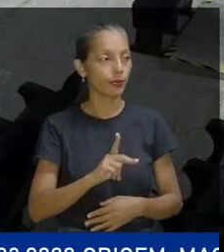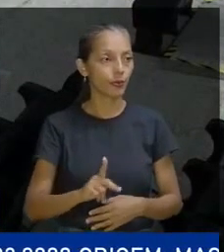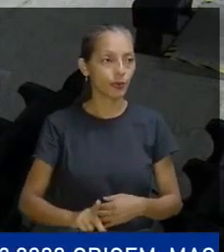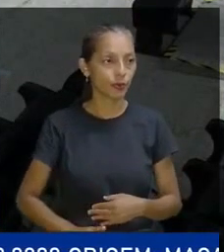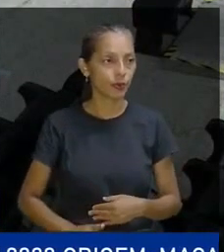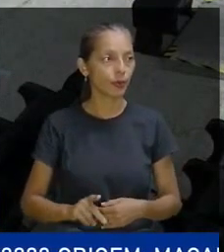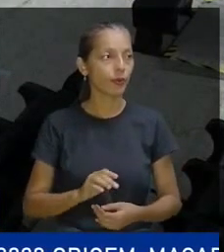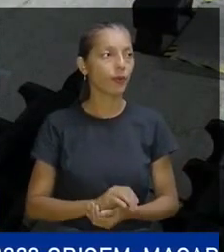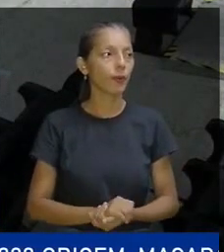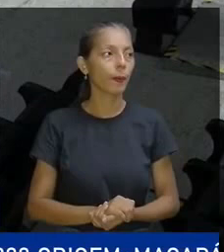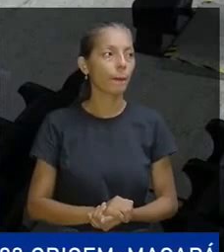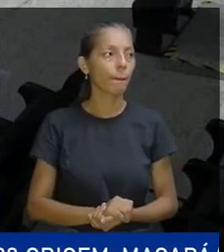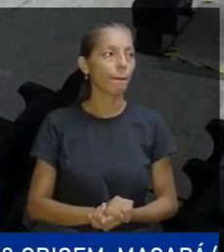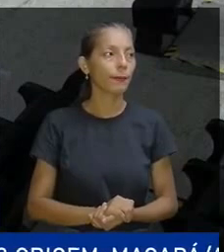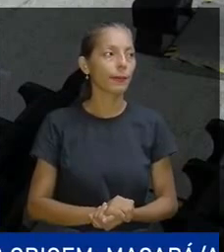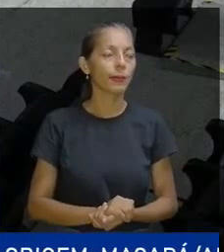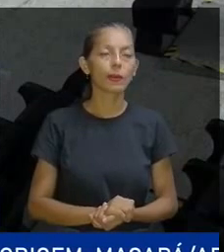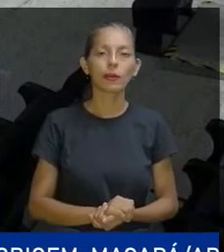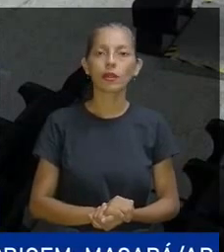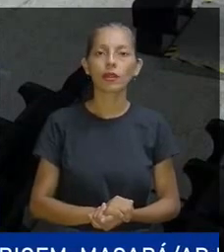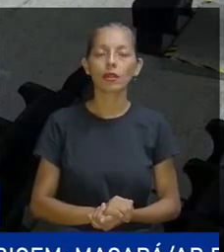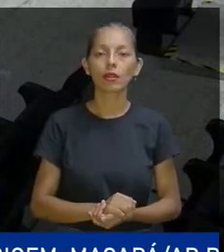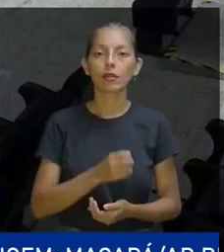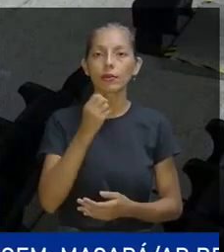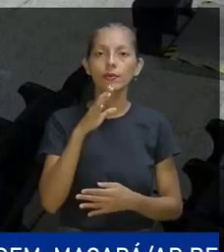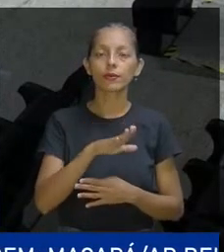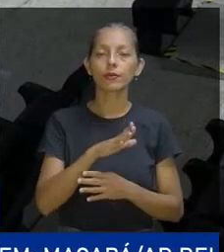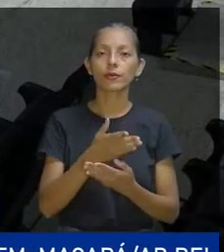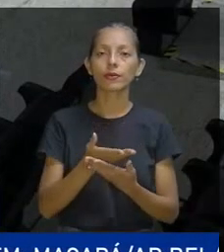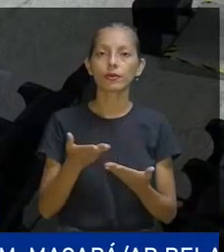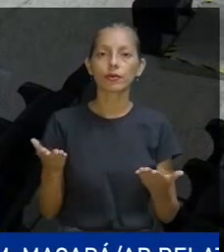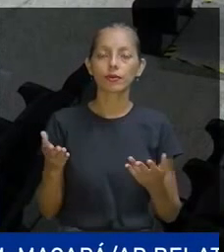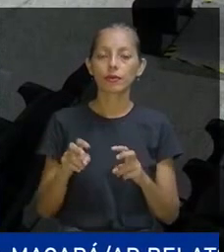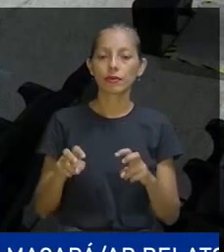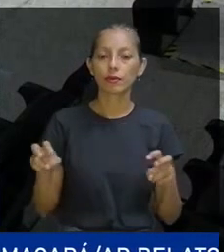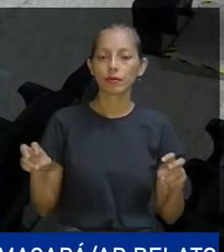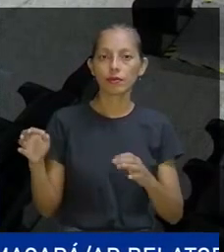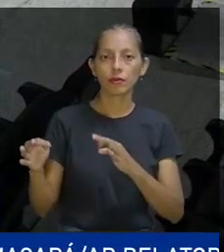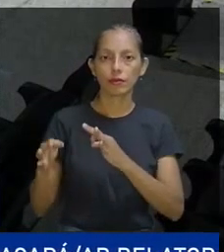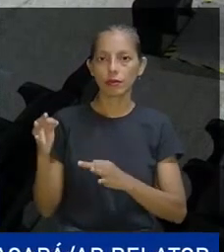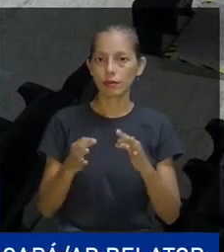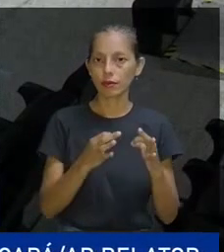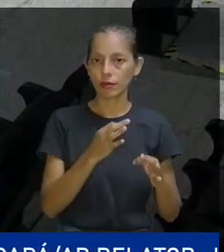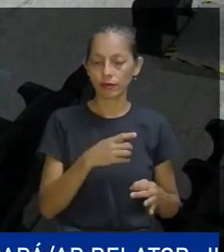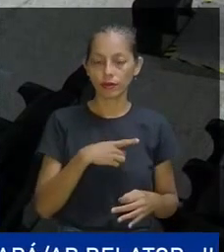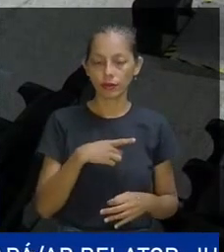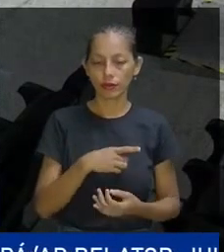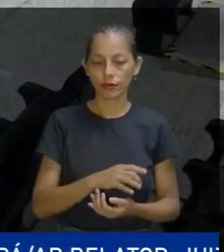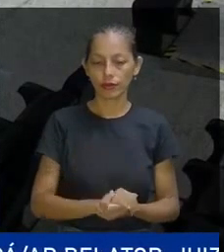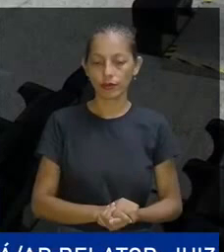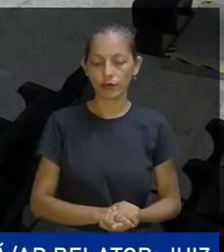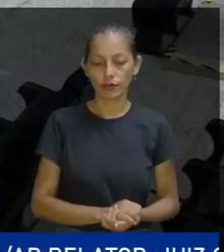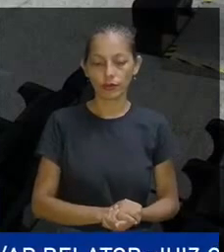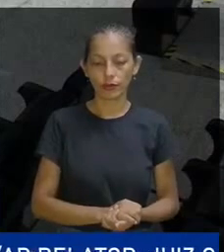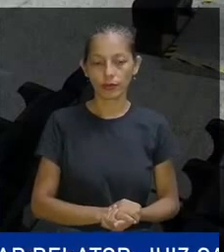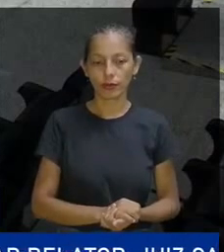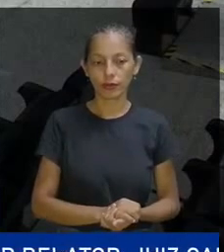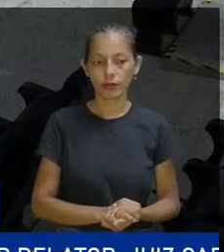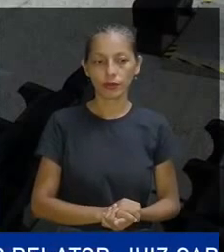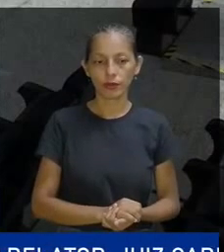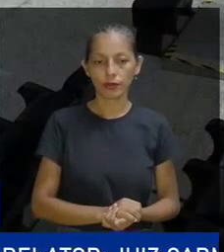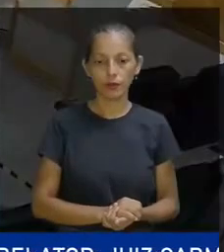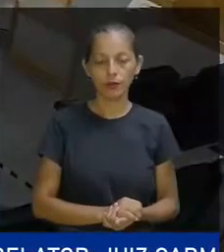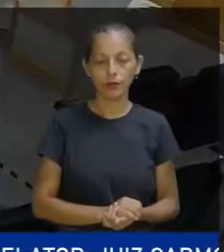regional, demais membros. De fato, eu atuei no caso como relator, eu reconheci